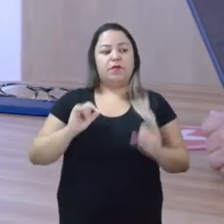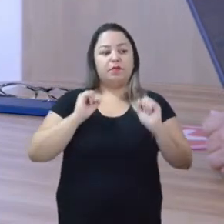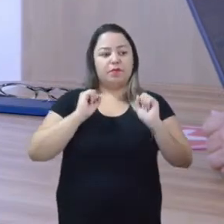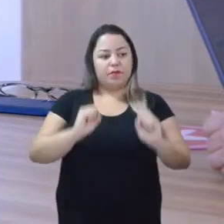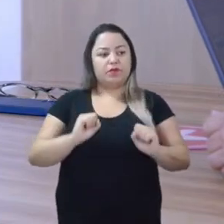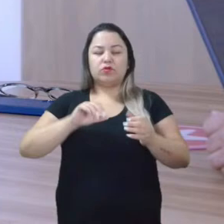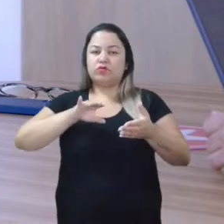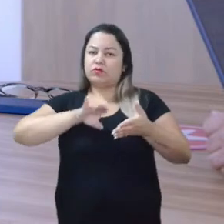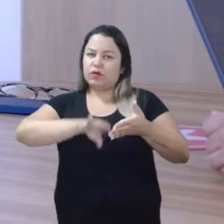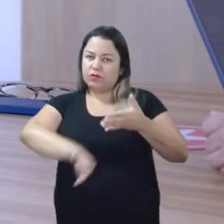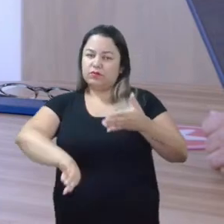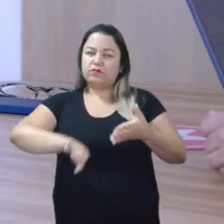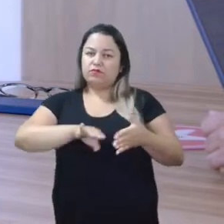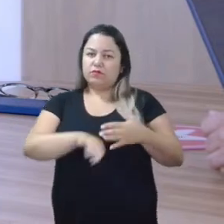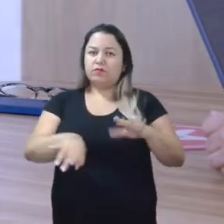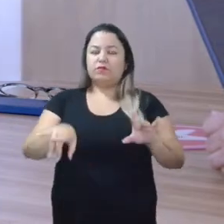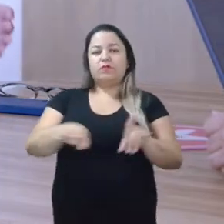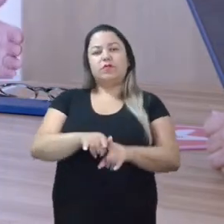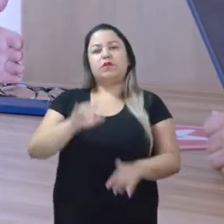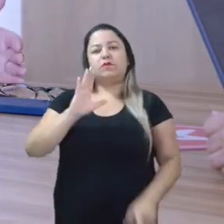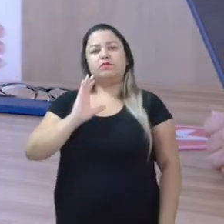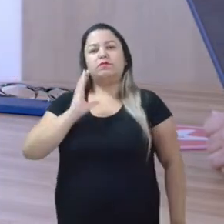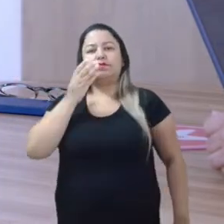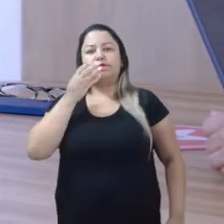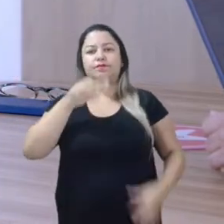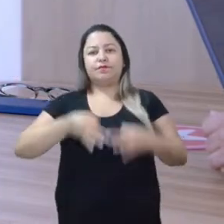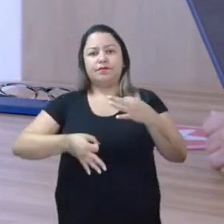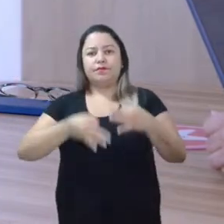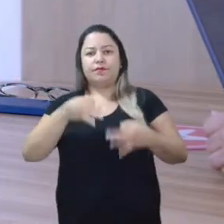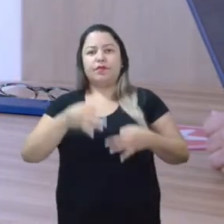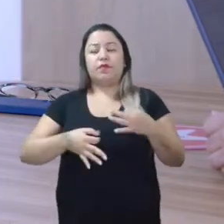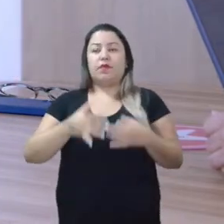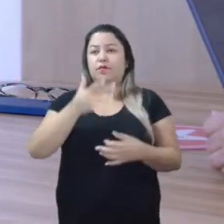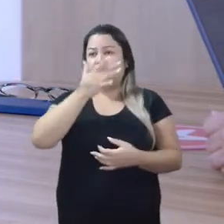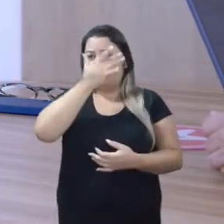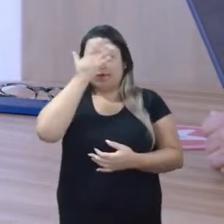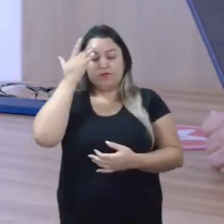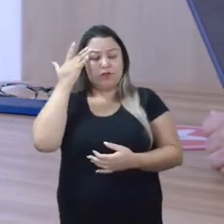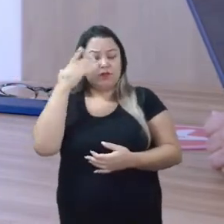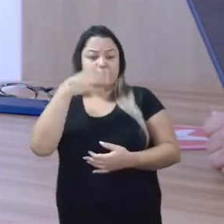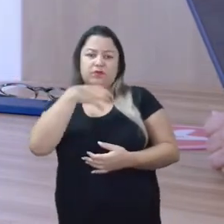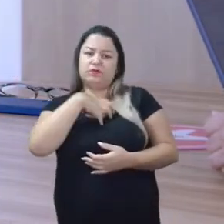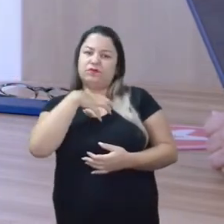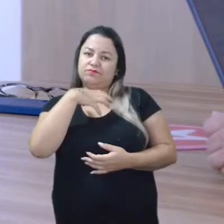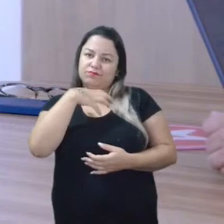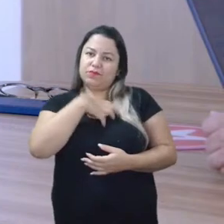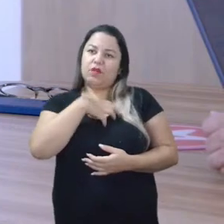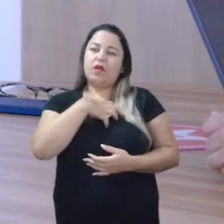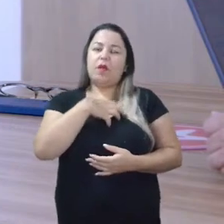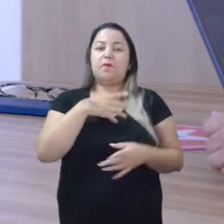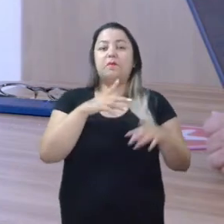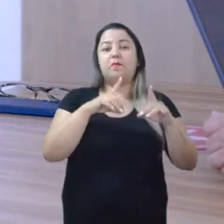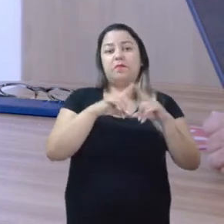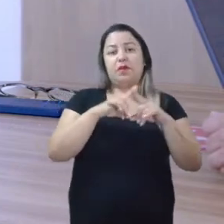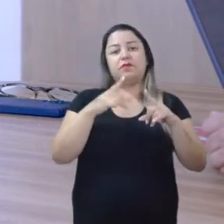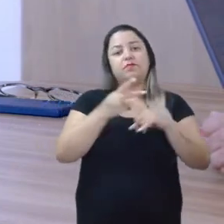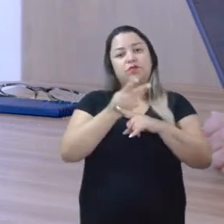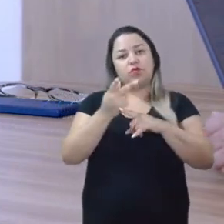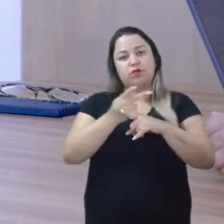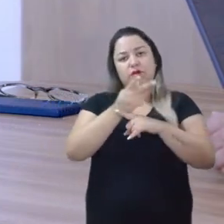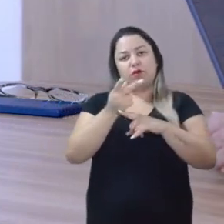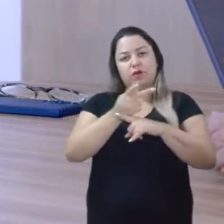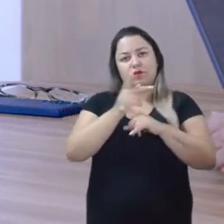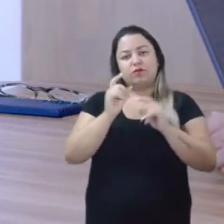antes mesmo da decisão judicial. E aí, quem sabe, pessoas que se sintam prejudicadas, aí sim busquem o Poder